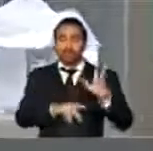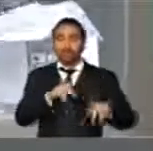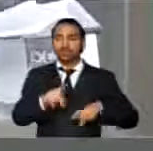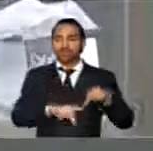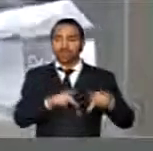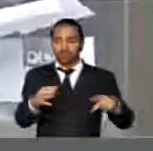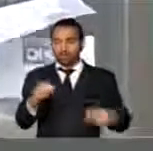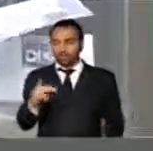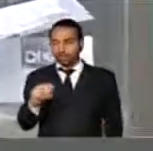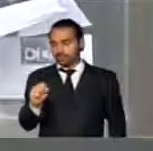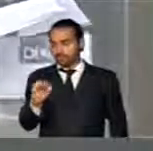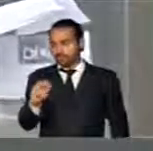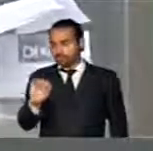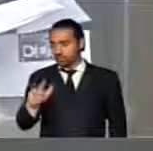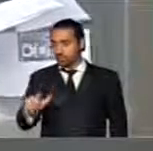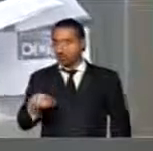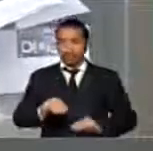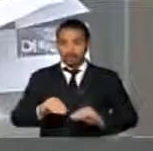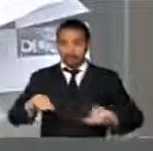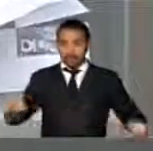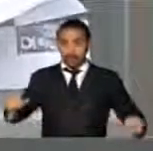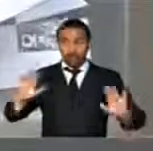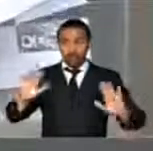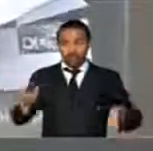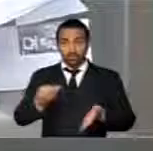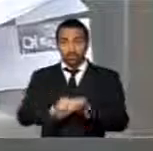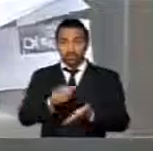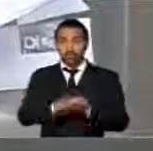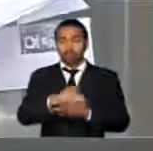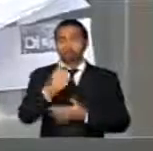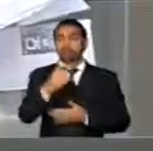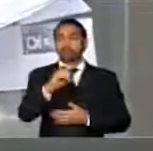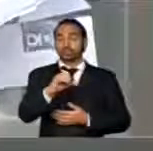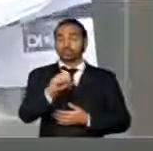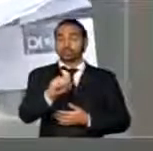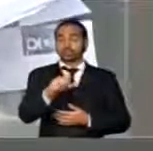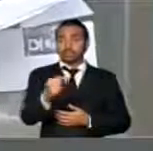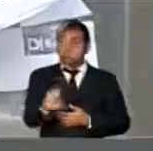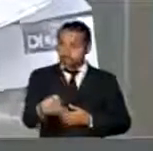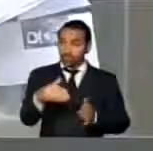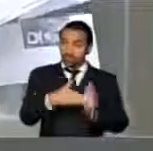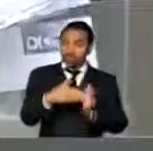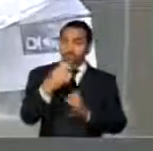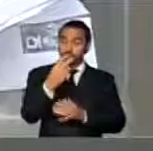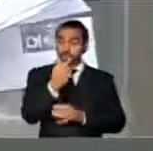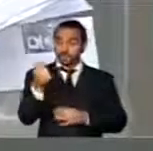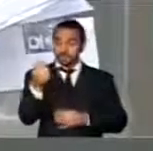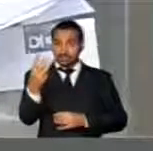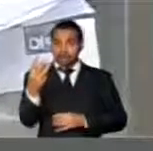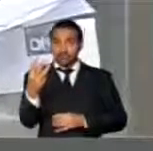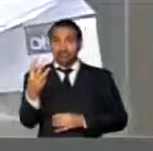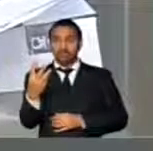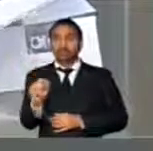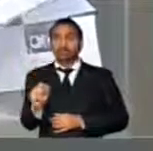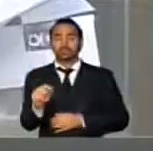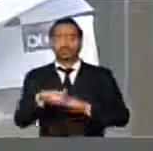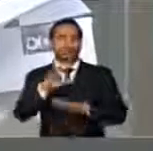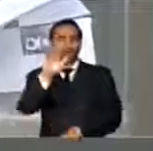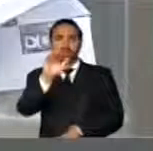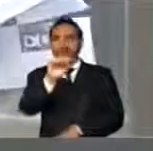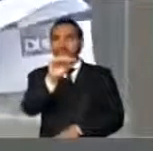CPT, registra de 1985 até 2013 mais de